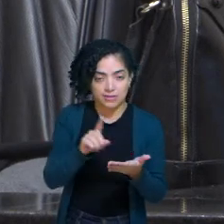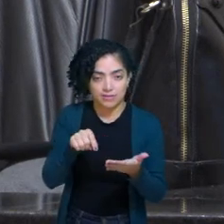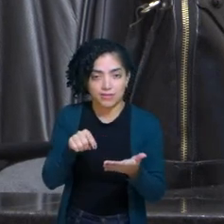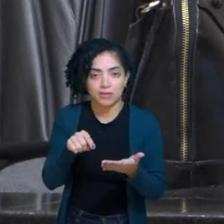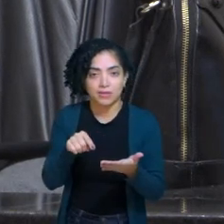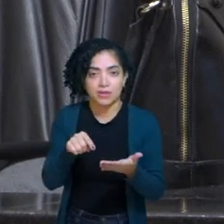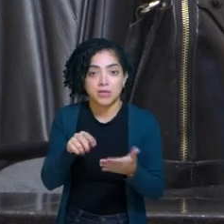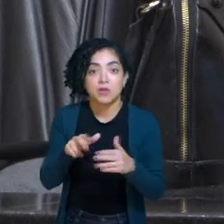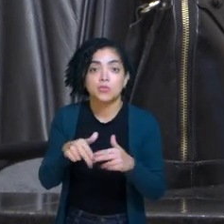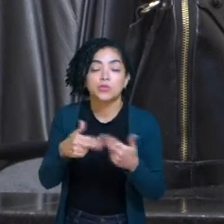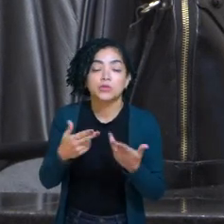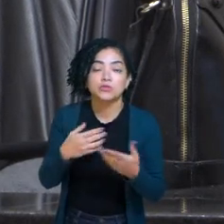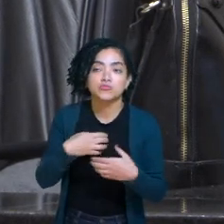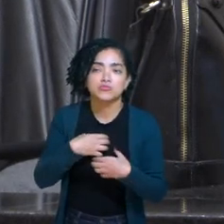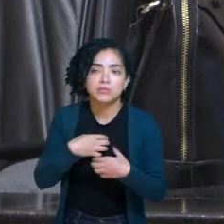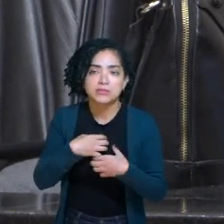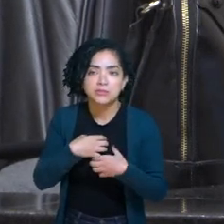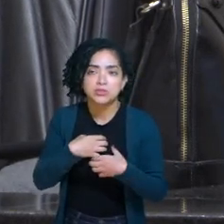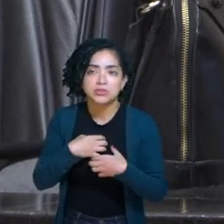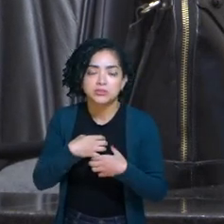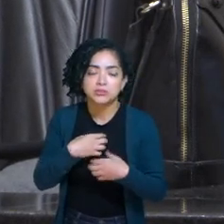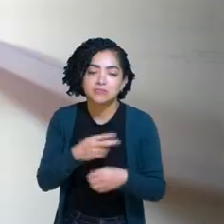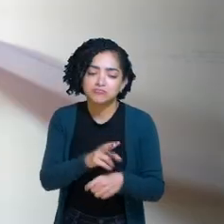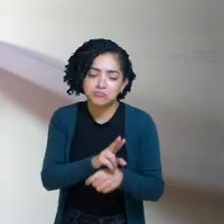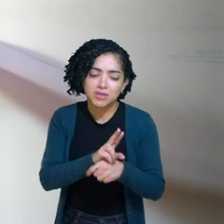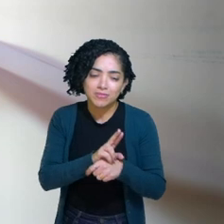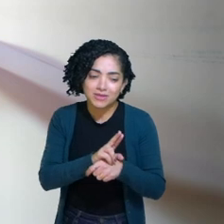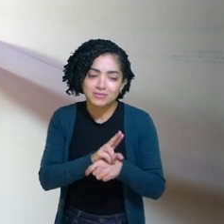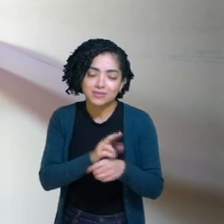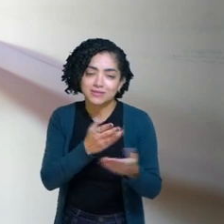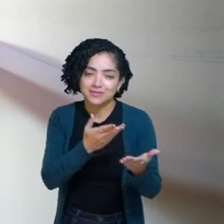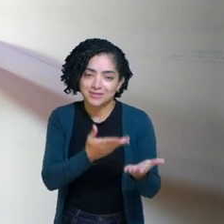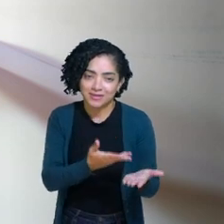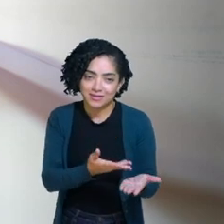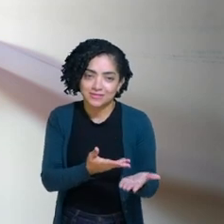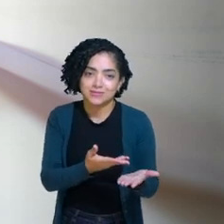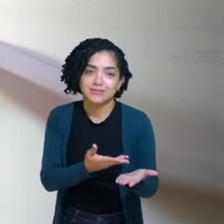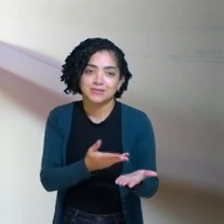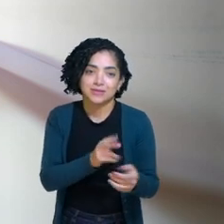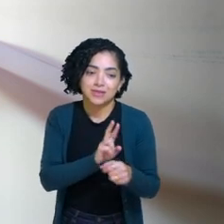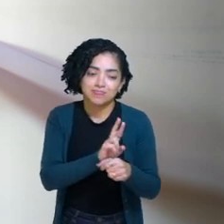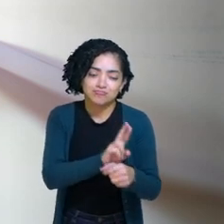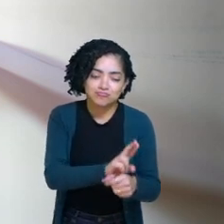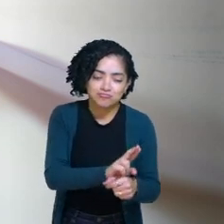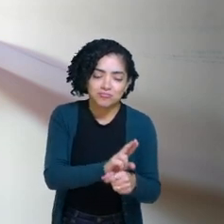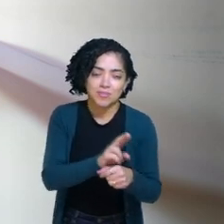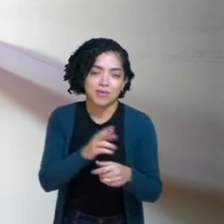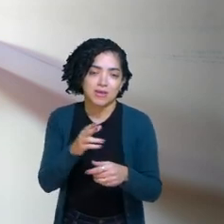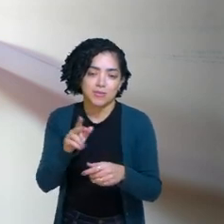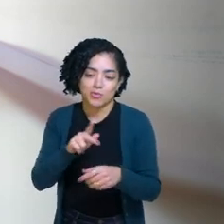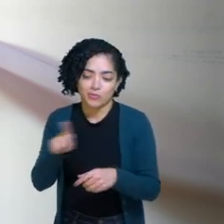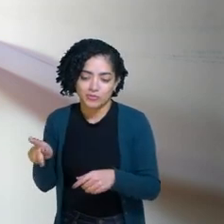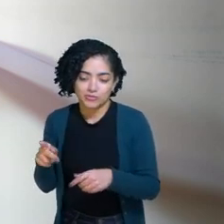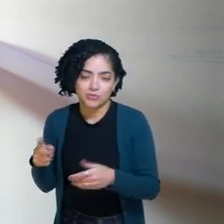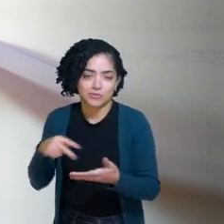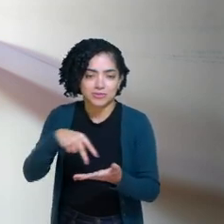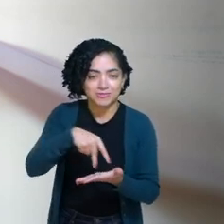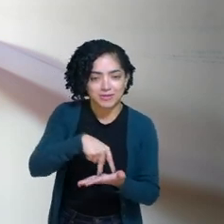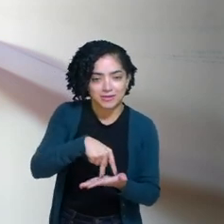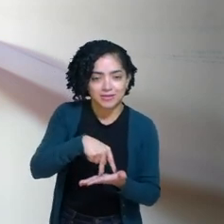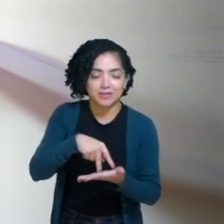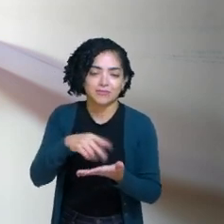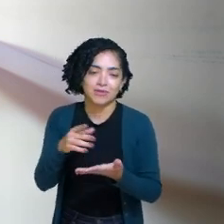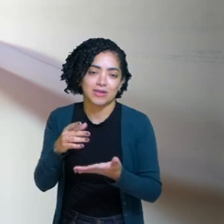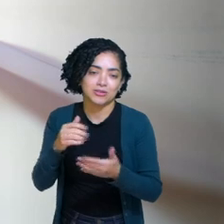aula por isso me senti muito representada aqui com algumas professoras que falaram professoras de química da área de as atas né Eu gostei muito